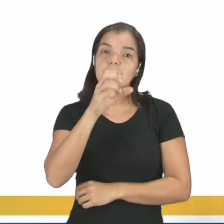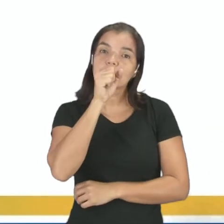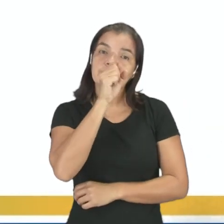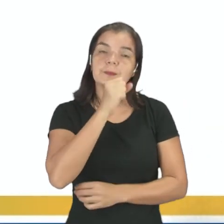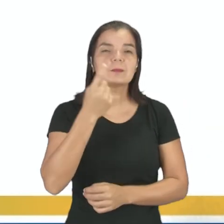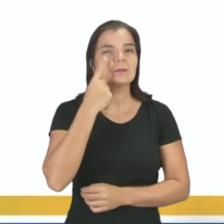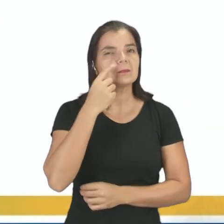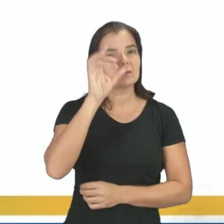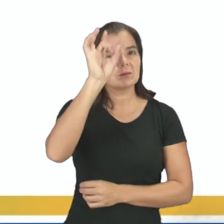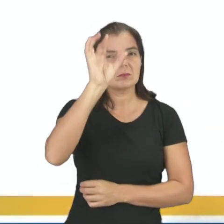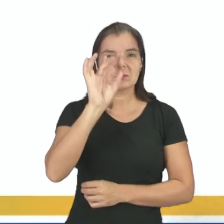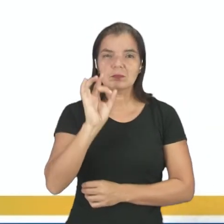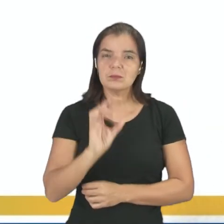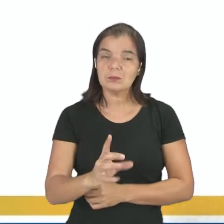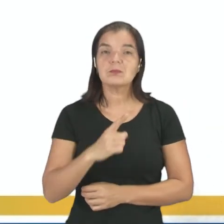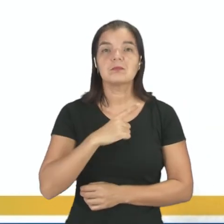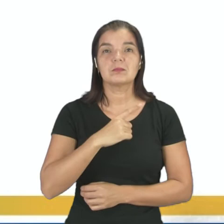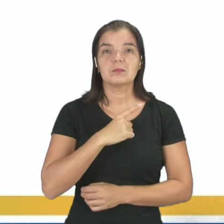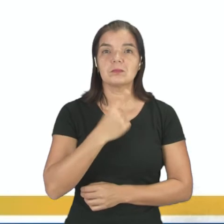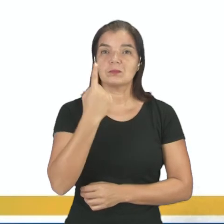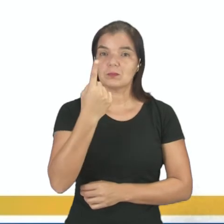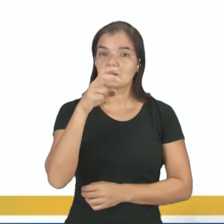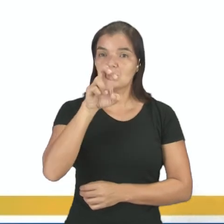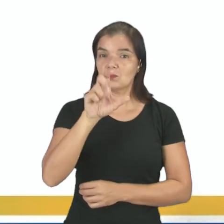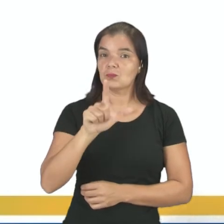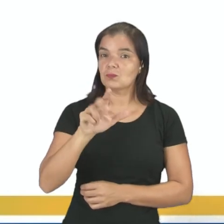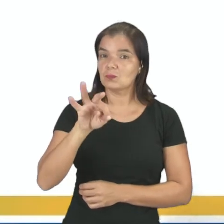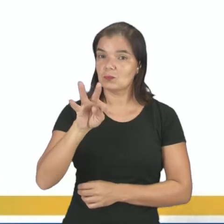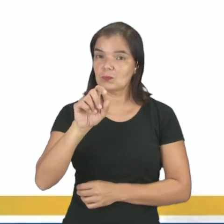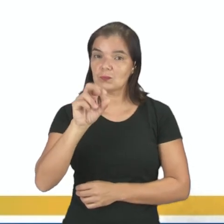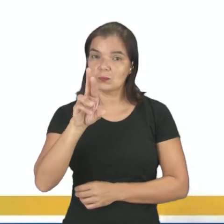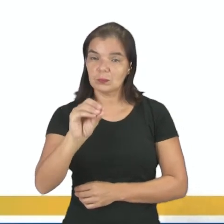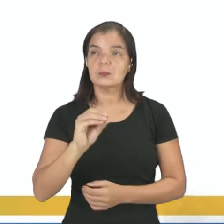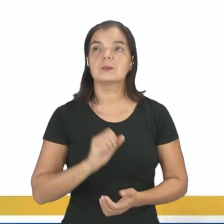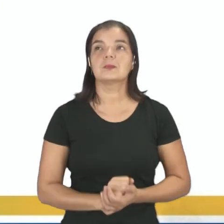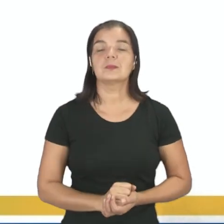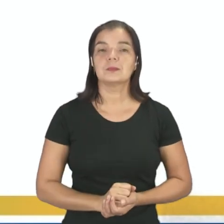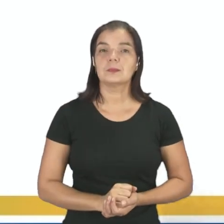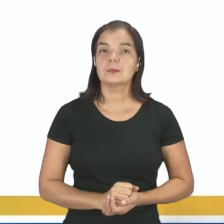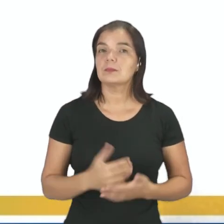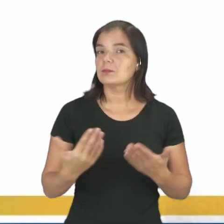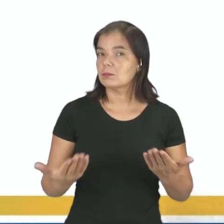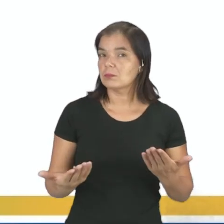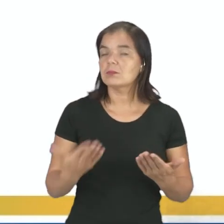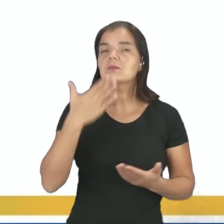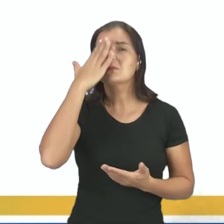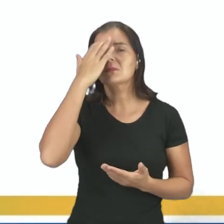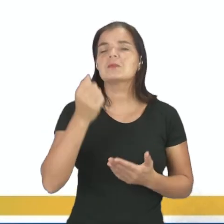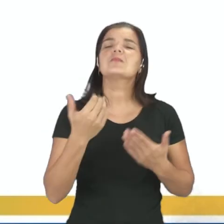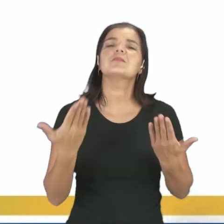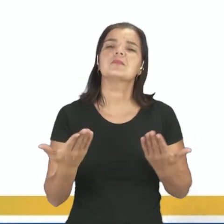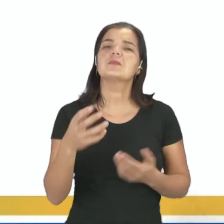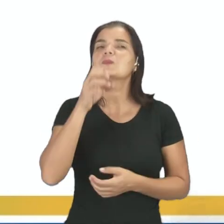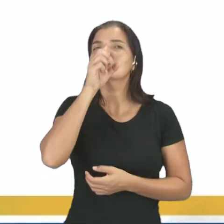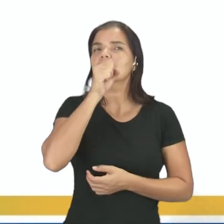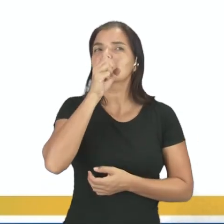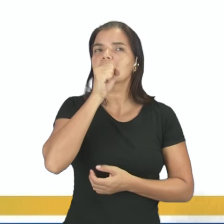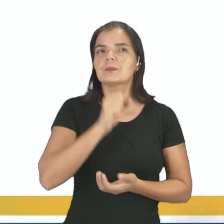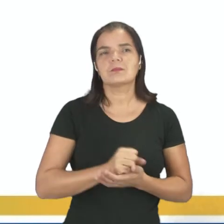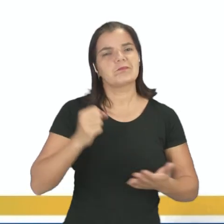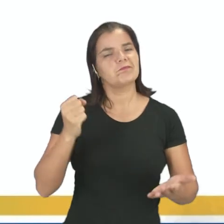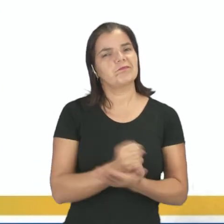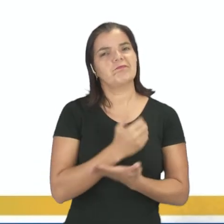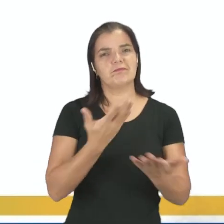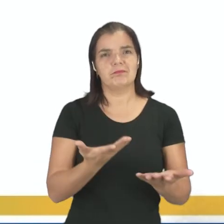observe, cada caixa corresponde a 5 litros aqui. Então, ele quer saber no sábado.